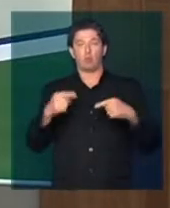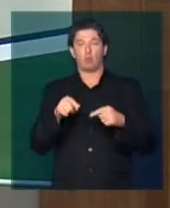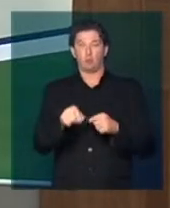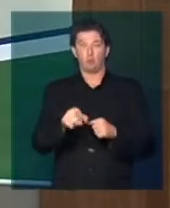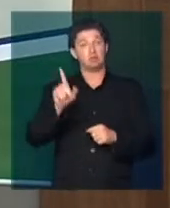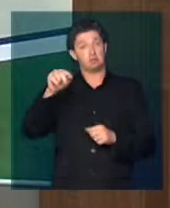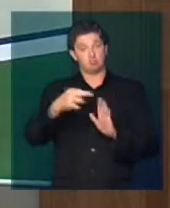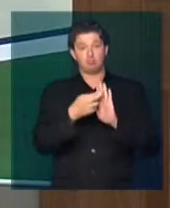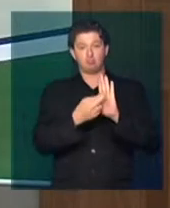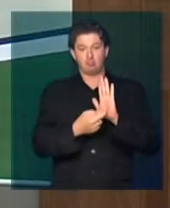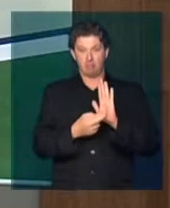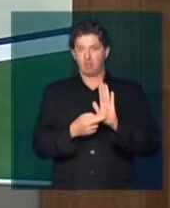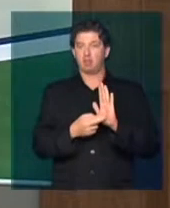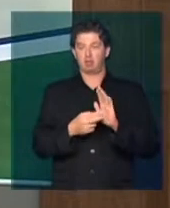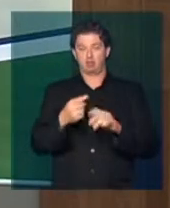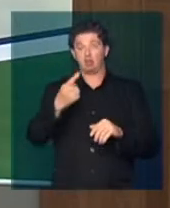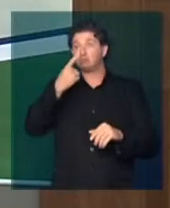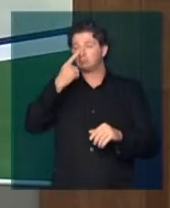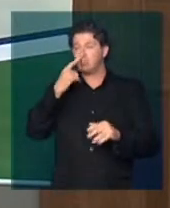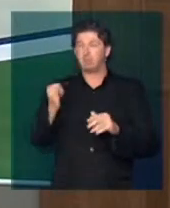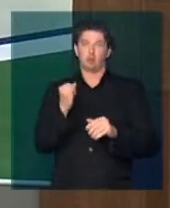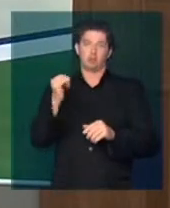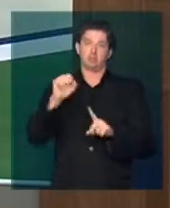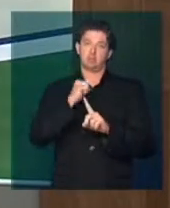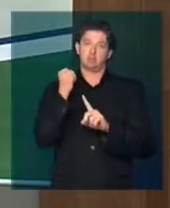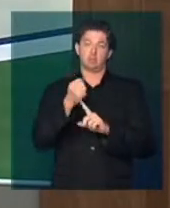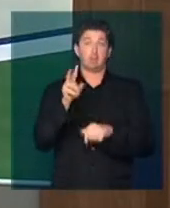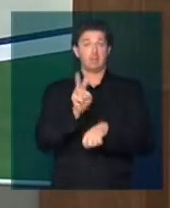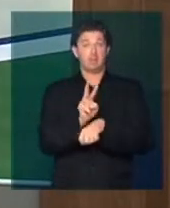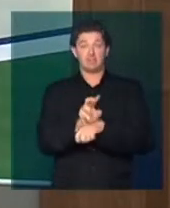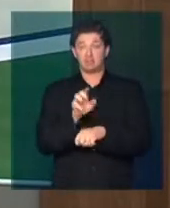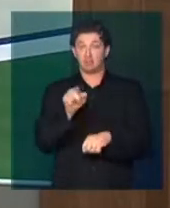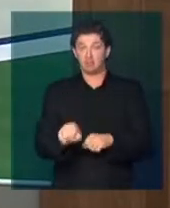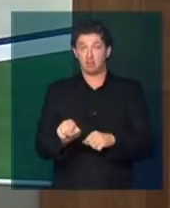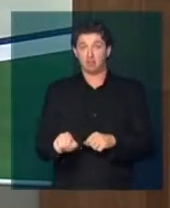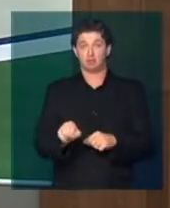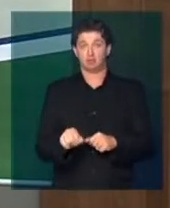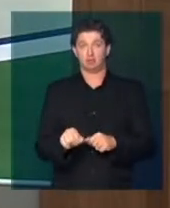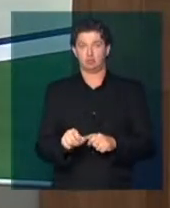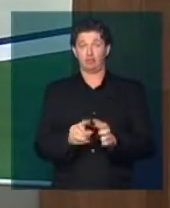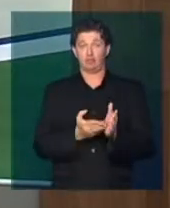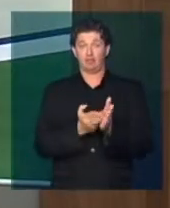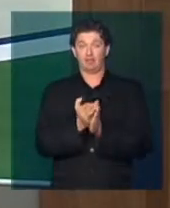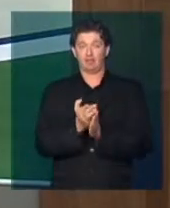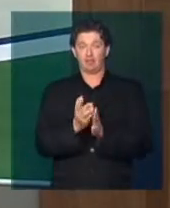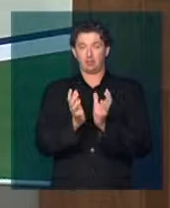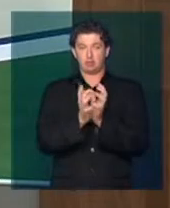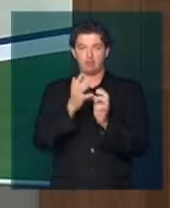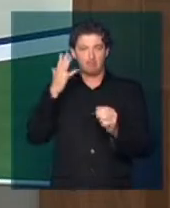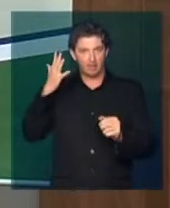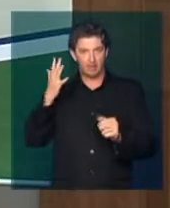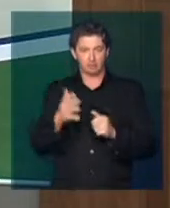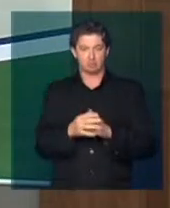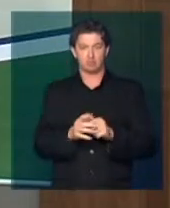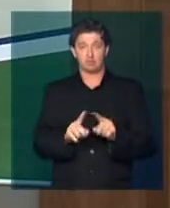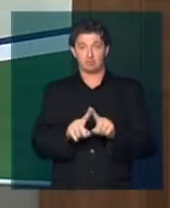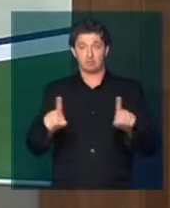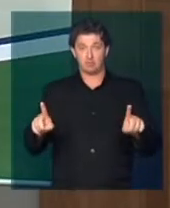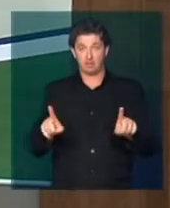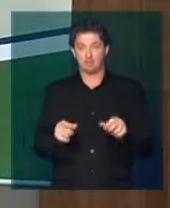É um princípio que é caro à sociedade e nós devemos preservar o princípio da fidelidade partidária.